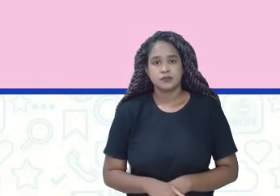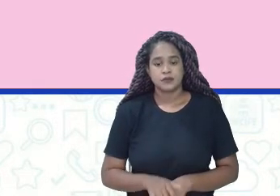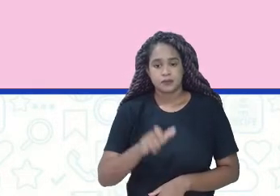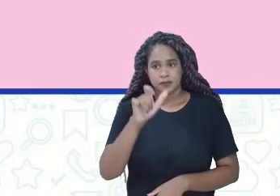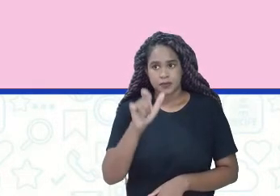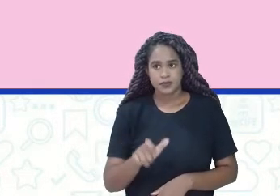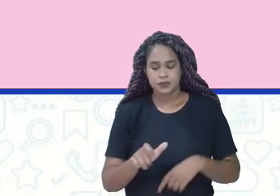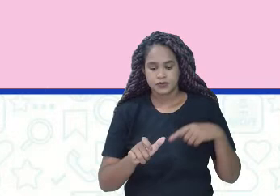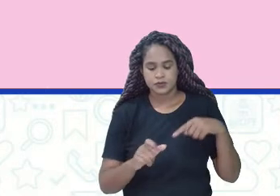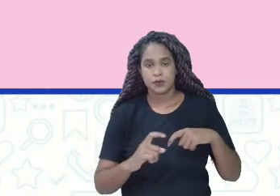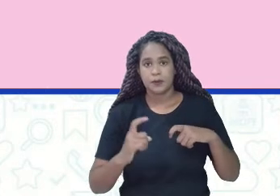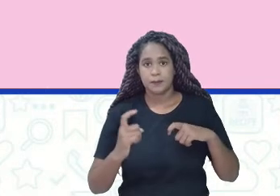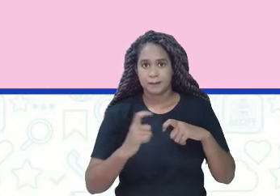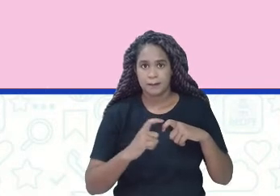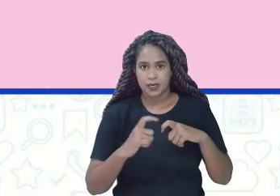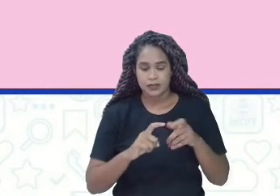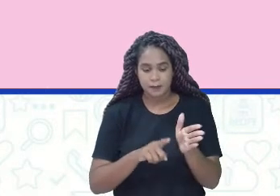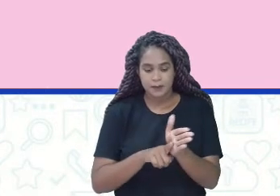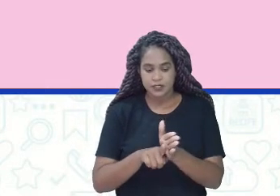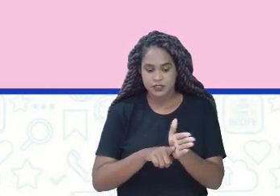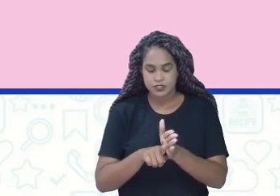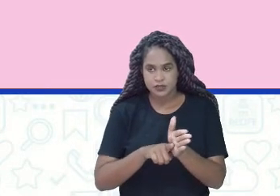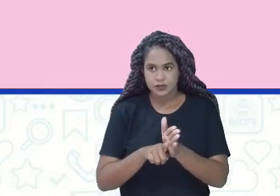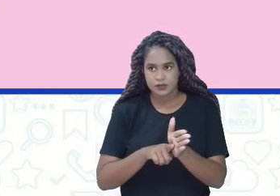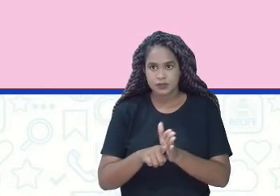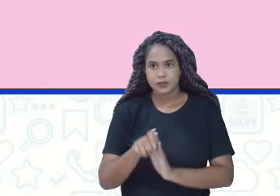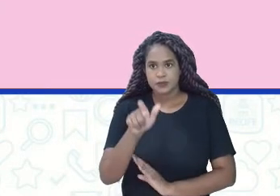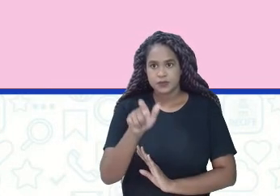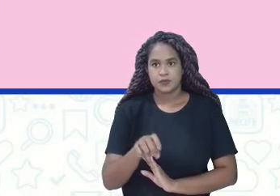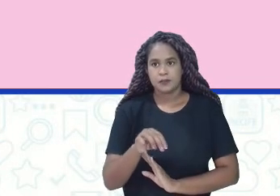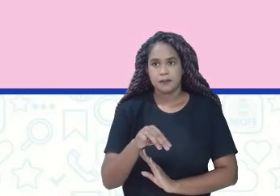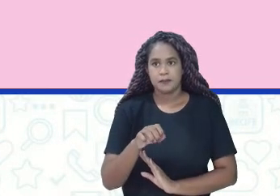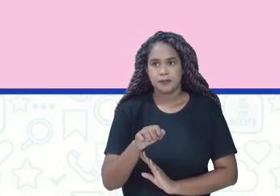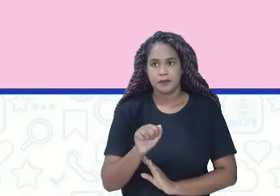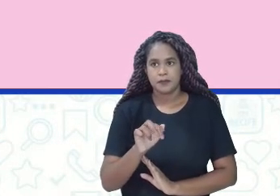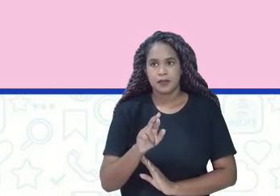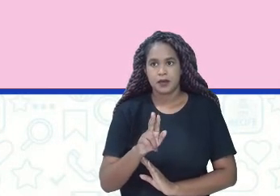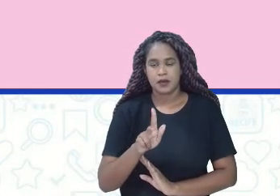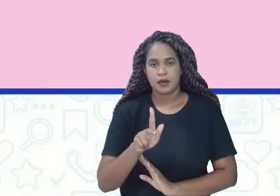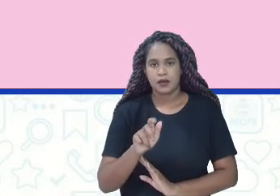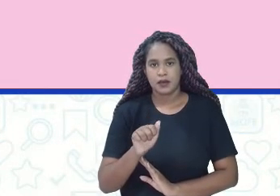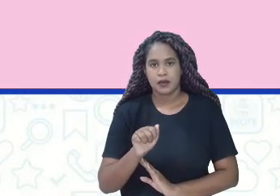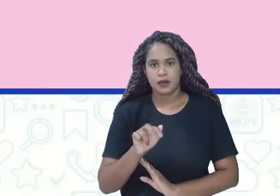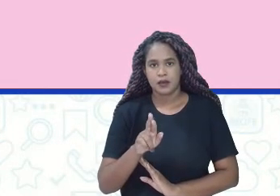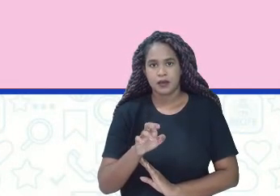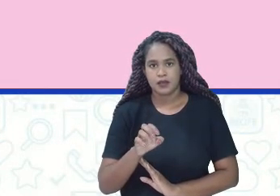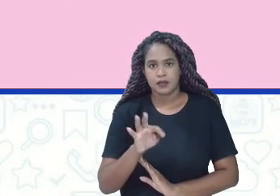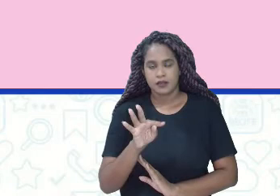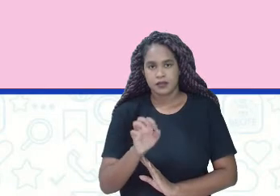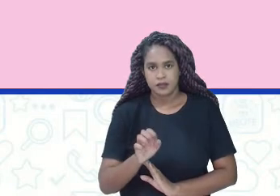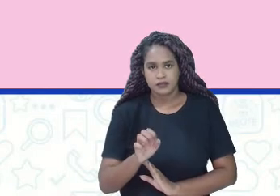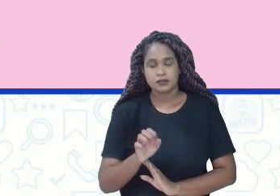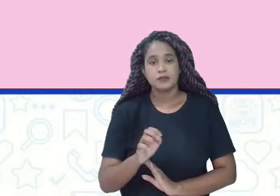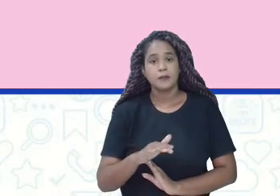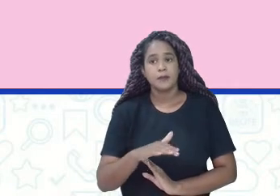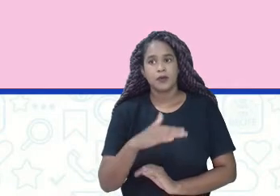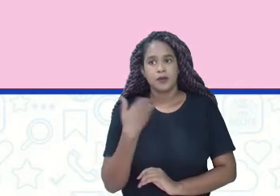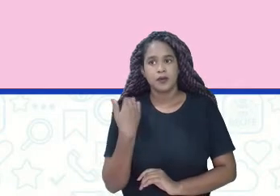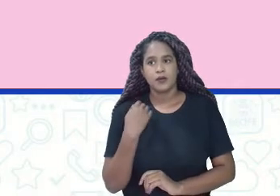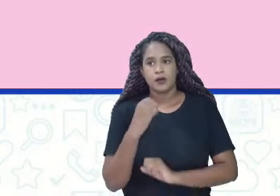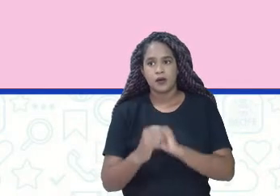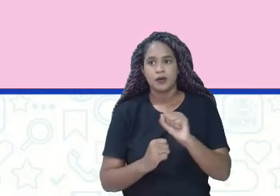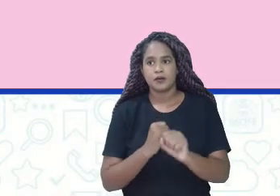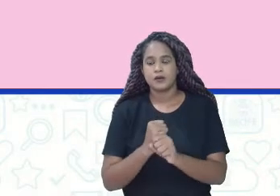pesquisadora dinamarquesa, que foi Margrethe Rask, e ela faleceu em 12 de dezembro de 77.